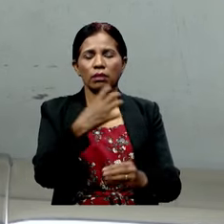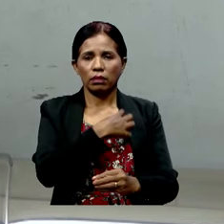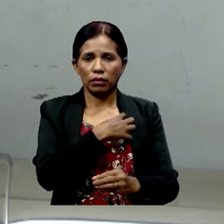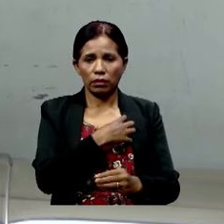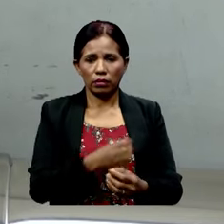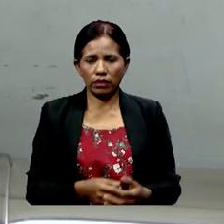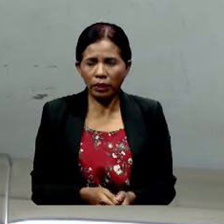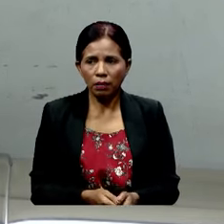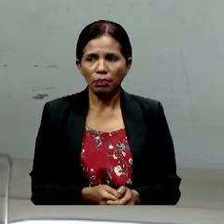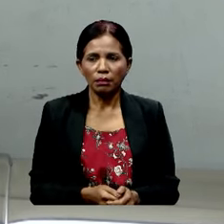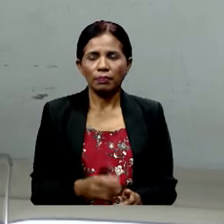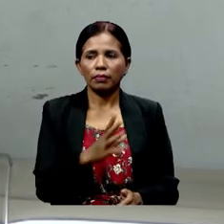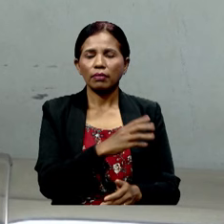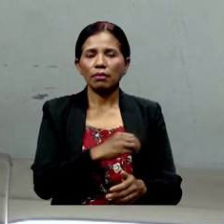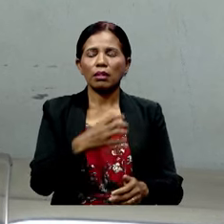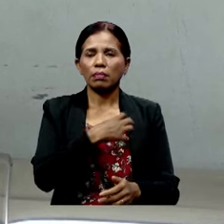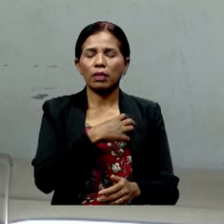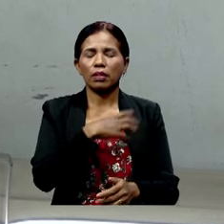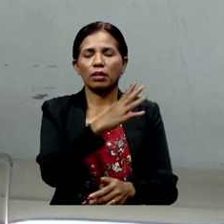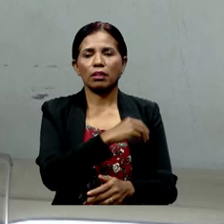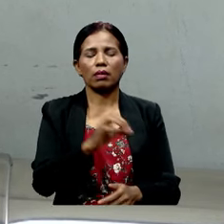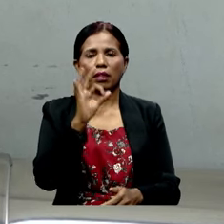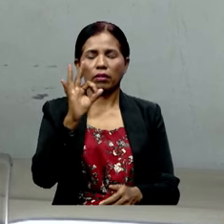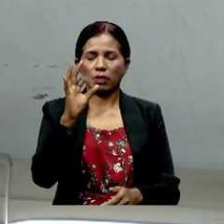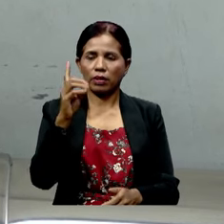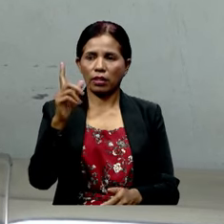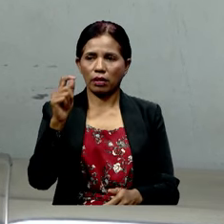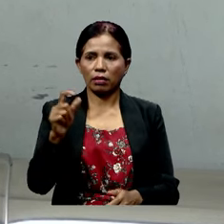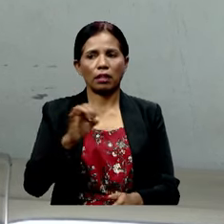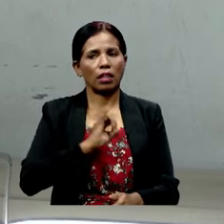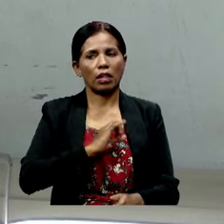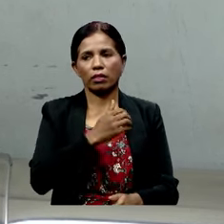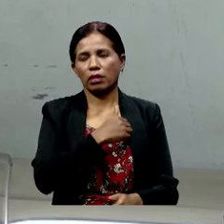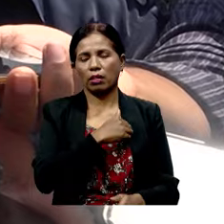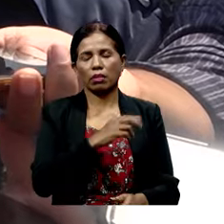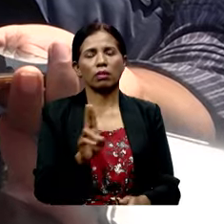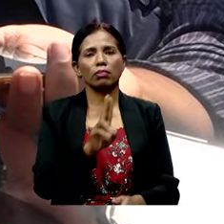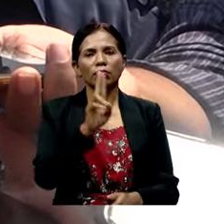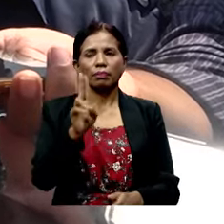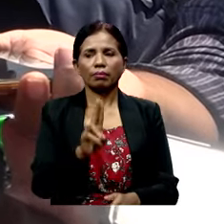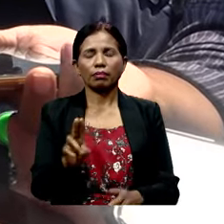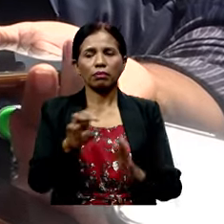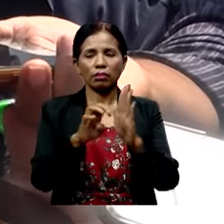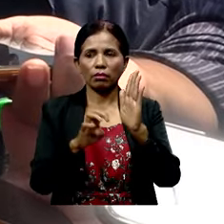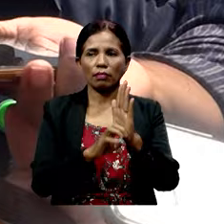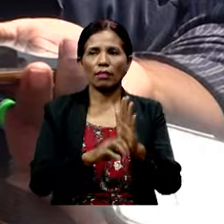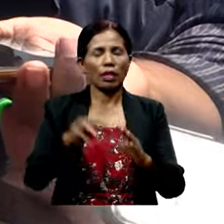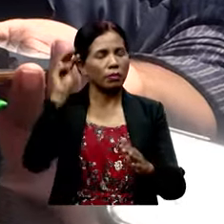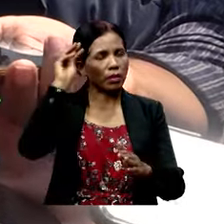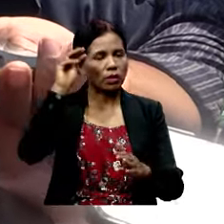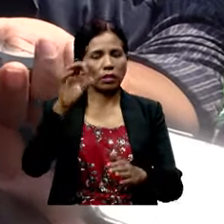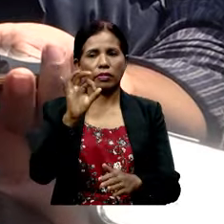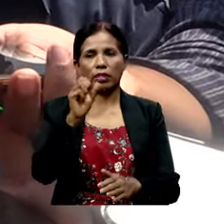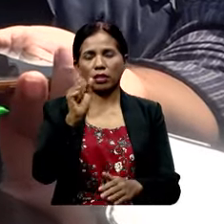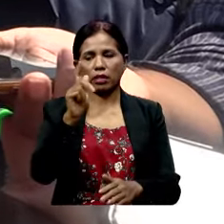na PNTL ou FFDTL. Ao se dar qual é a tônia, porque há o laos executivo. Antes, nem ministro interior